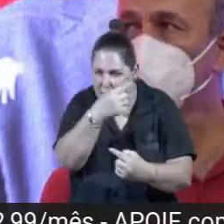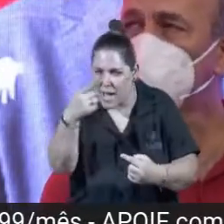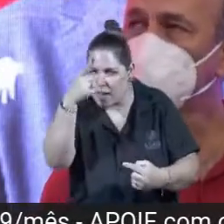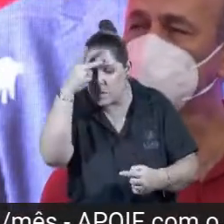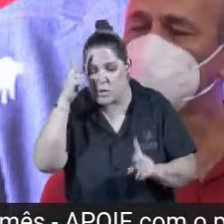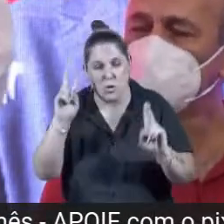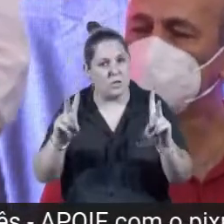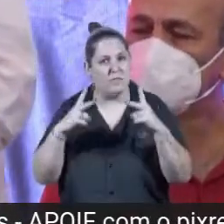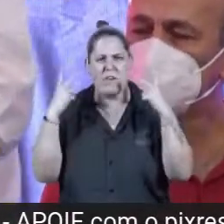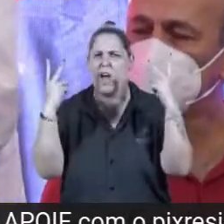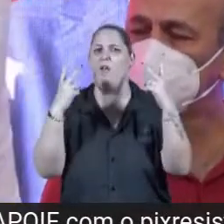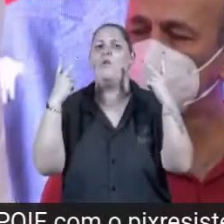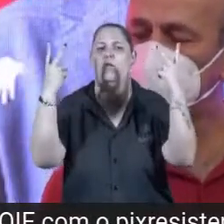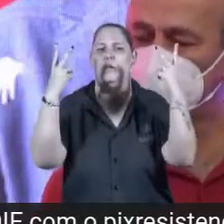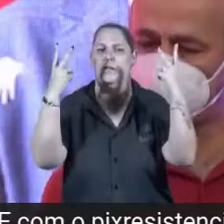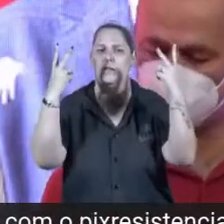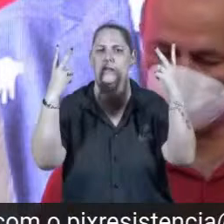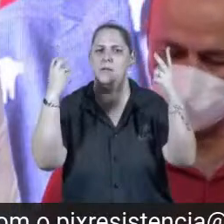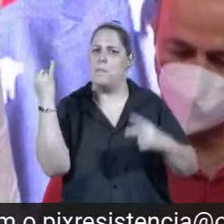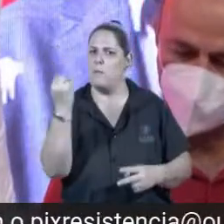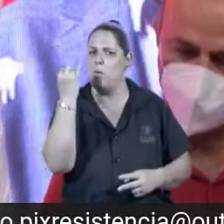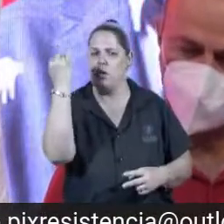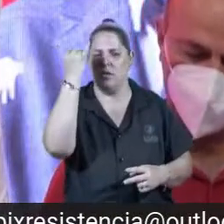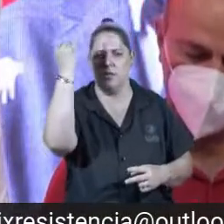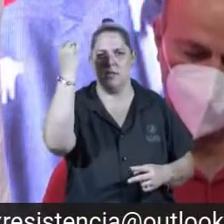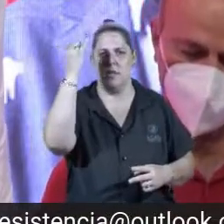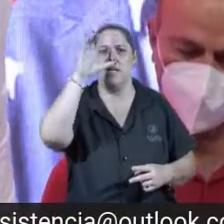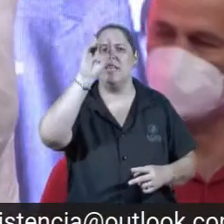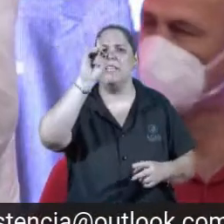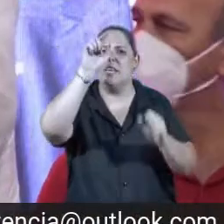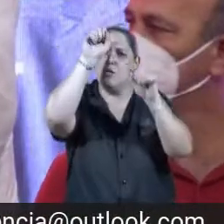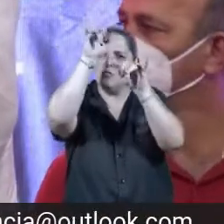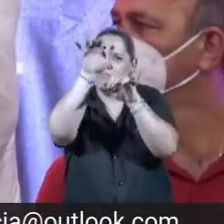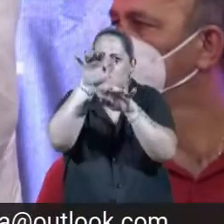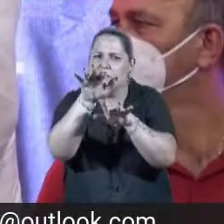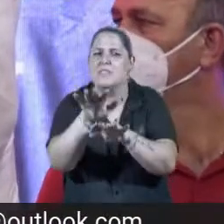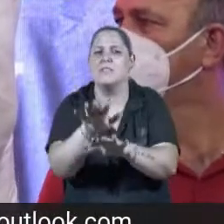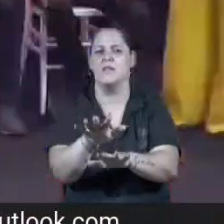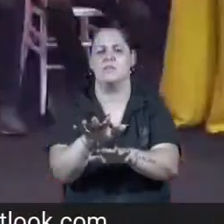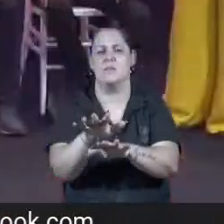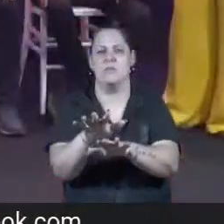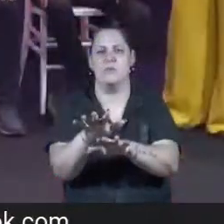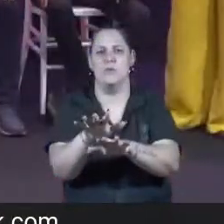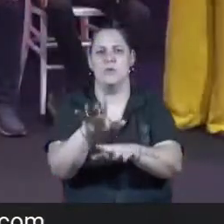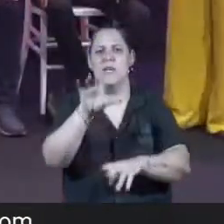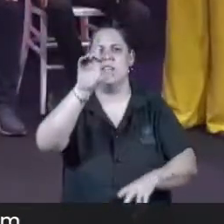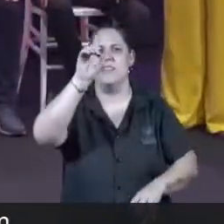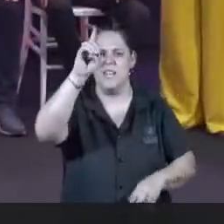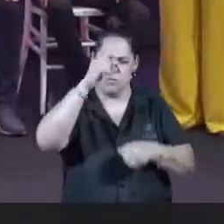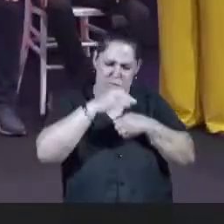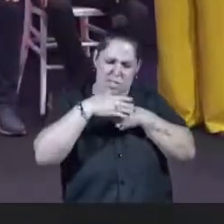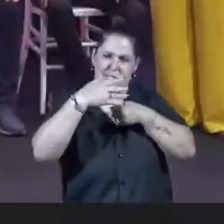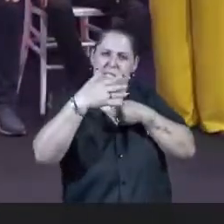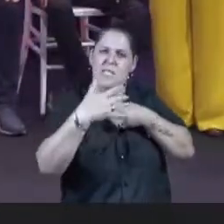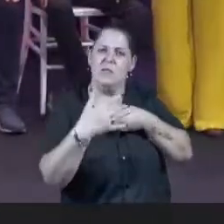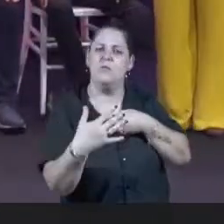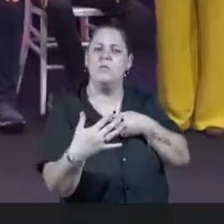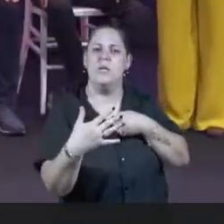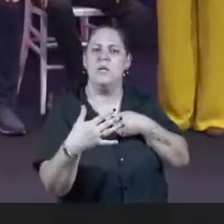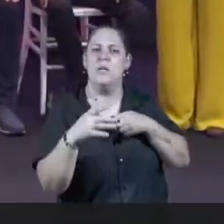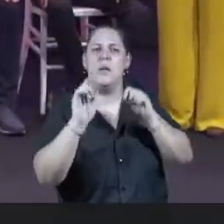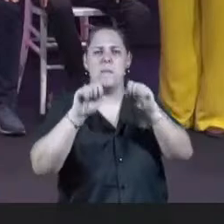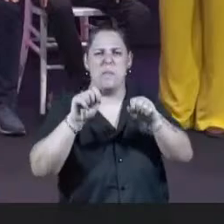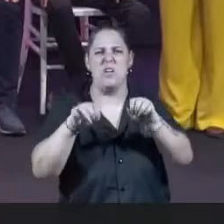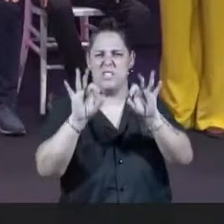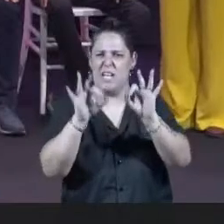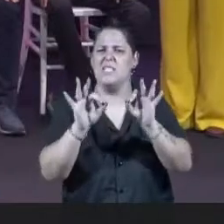valores. Então, companheiro, que Deus lhe abençoe, que Deus lhe ilumine, e